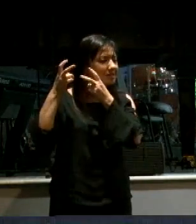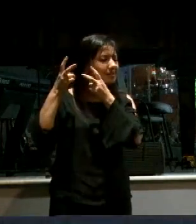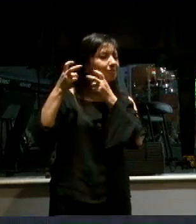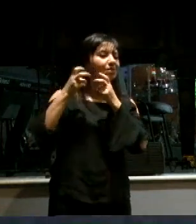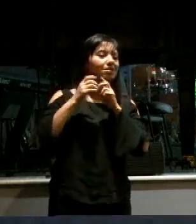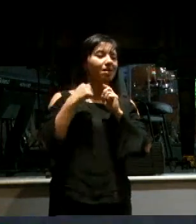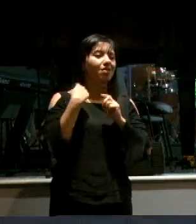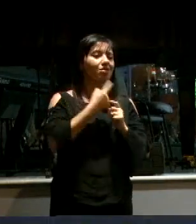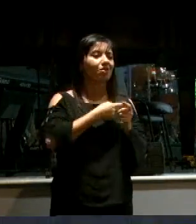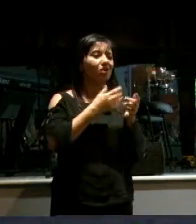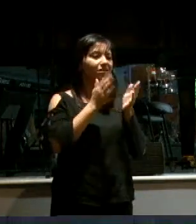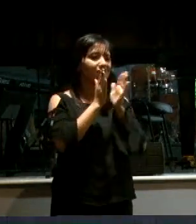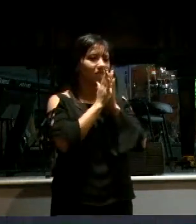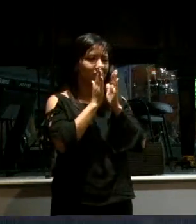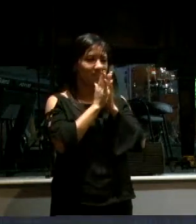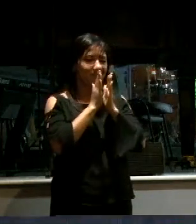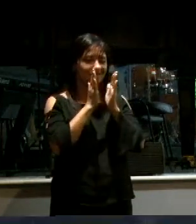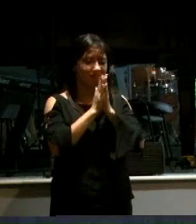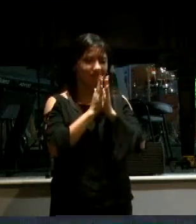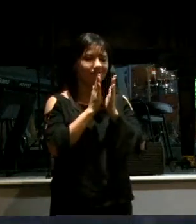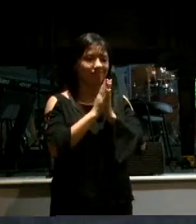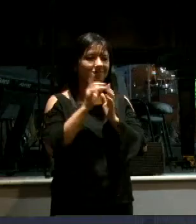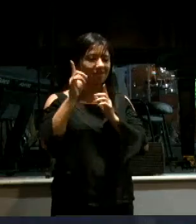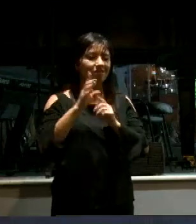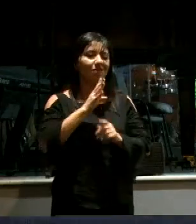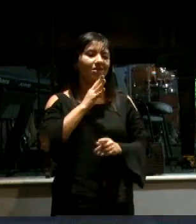Ele ouviu minha oração naquele dia que eu estava chorando,